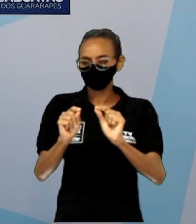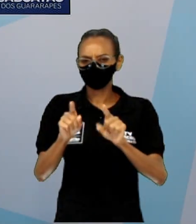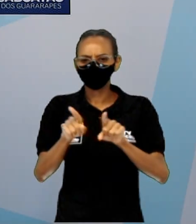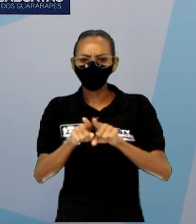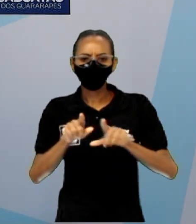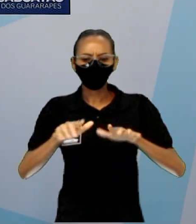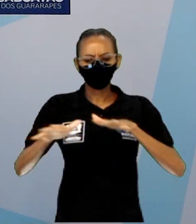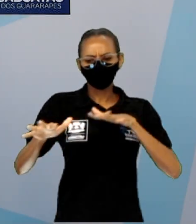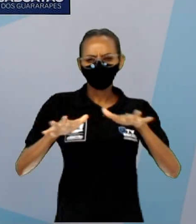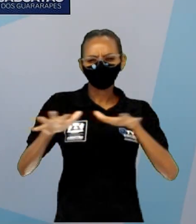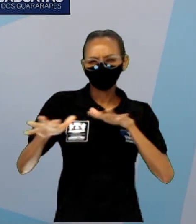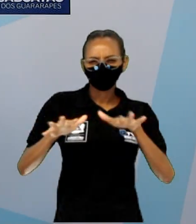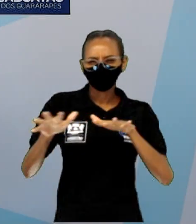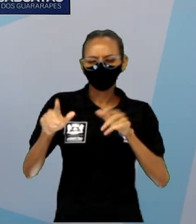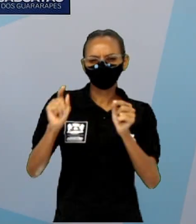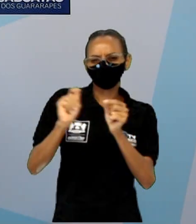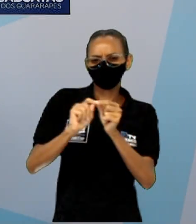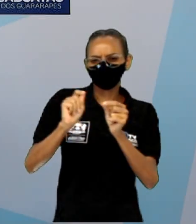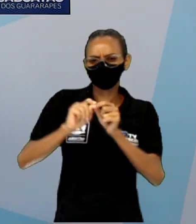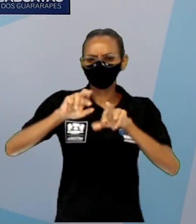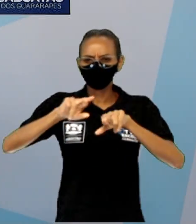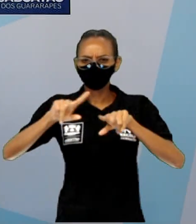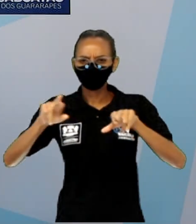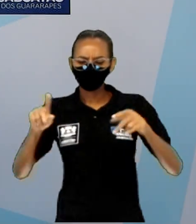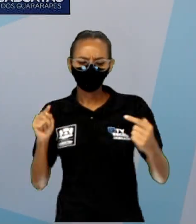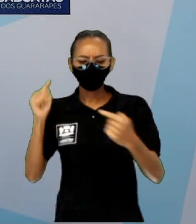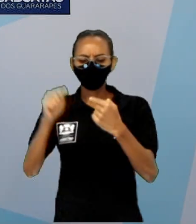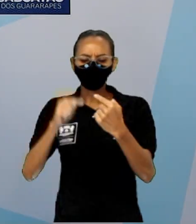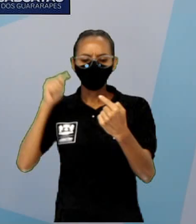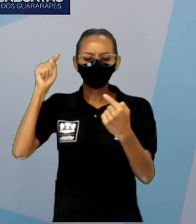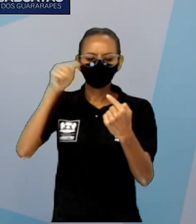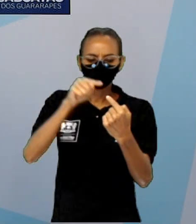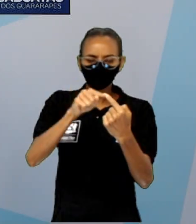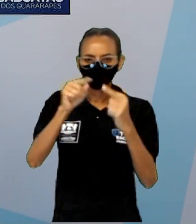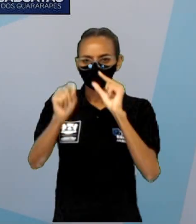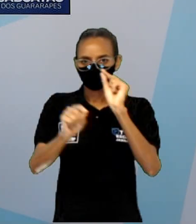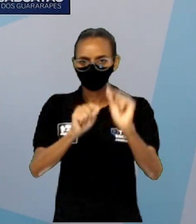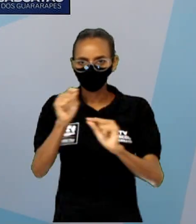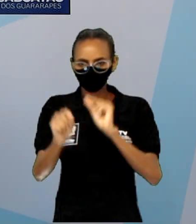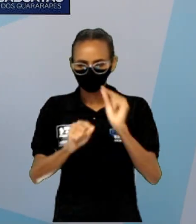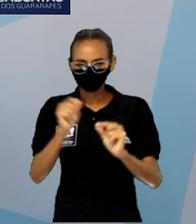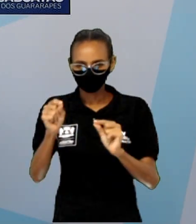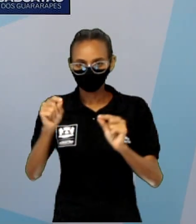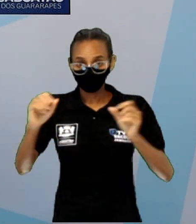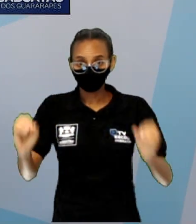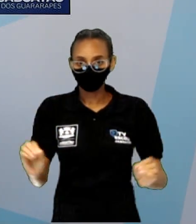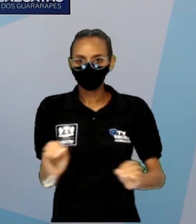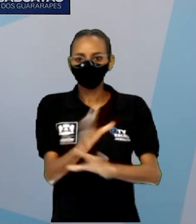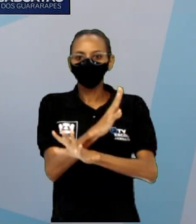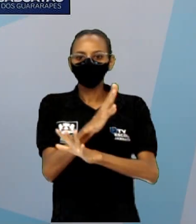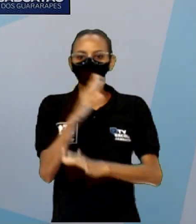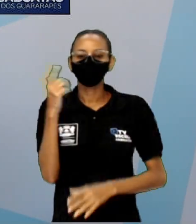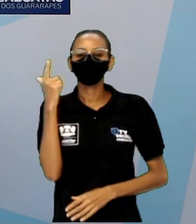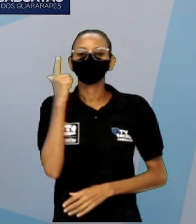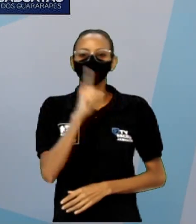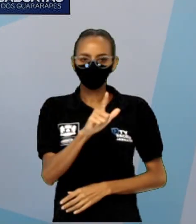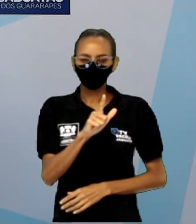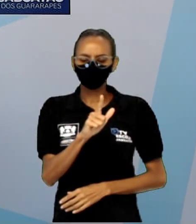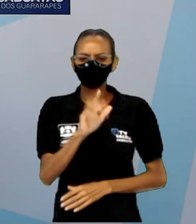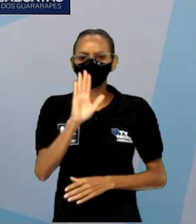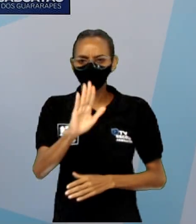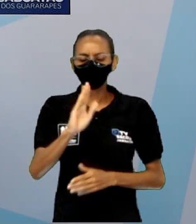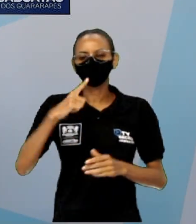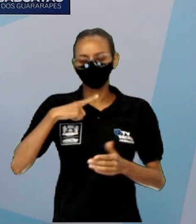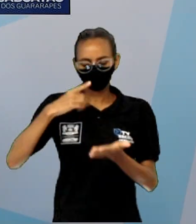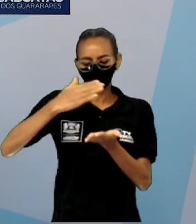seria uma ação, é um índice a ser batido, aquilo que eu devo chegar e estar pronto para estar naquele ponto. E aí a gente divide esses